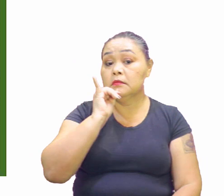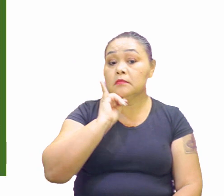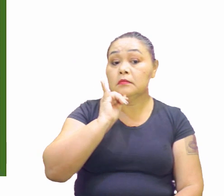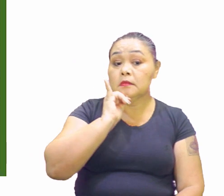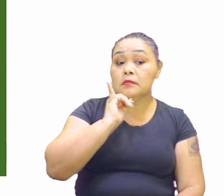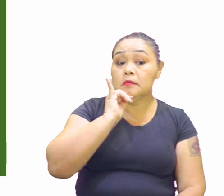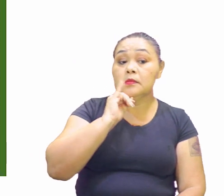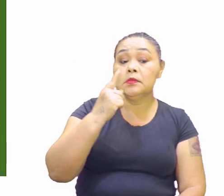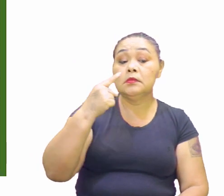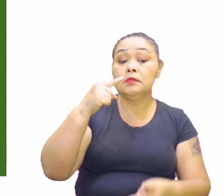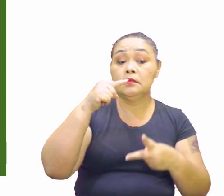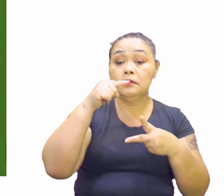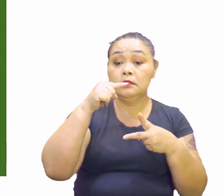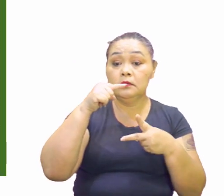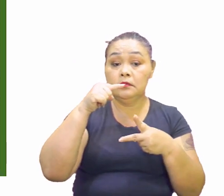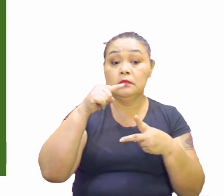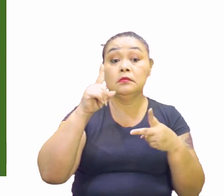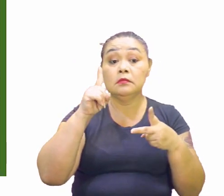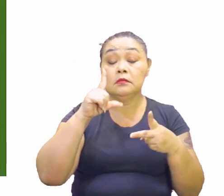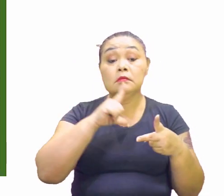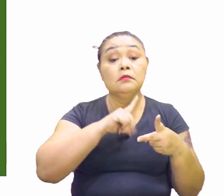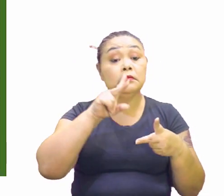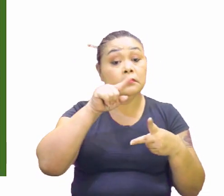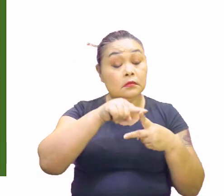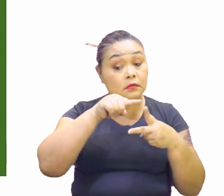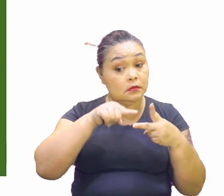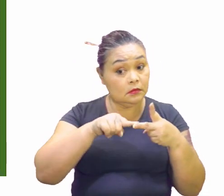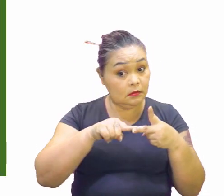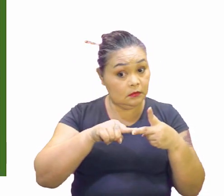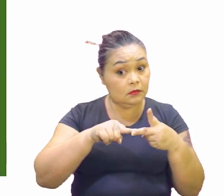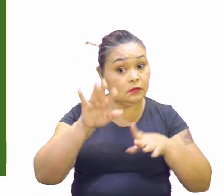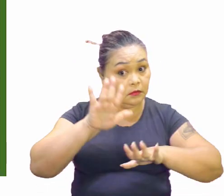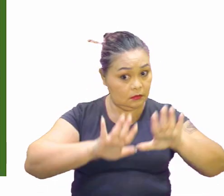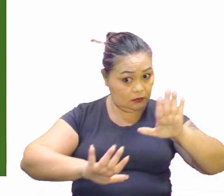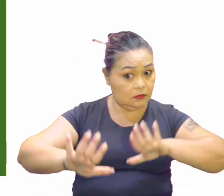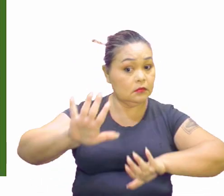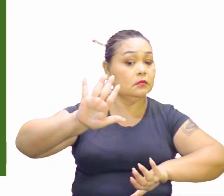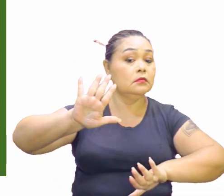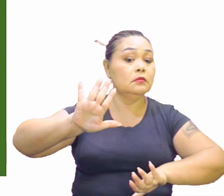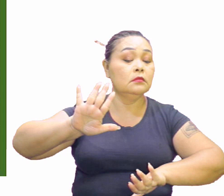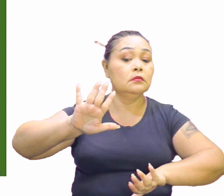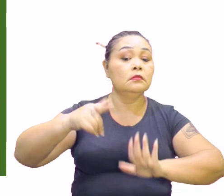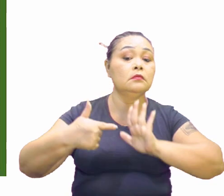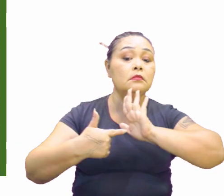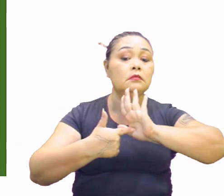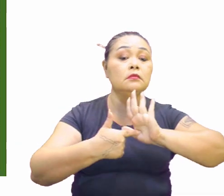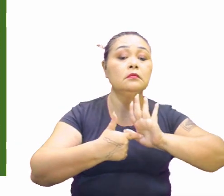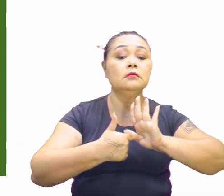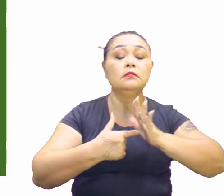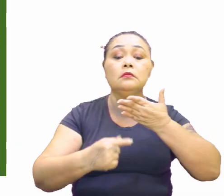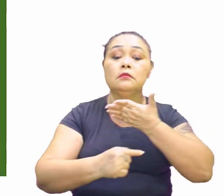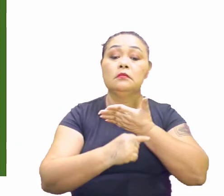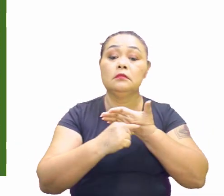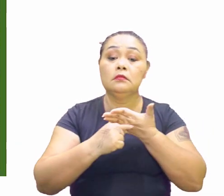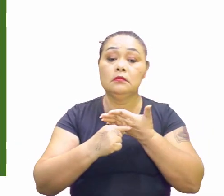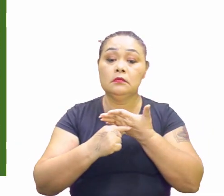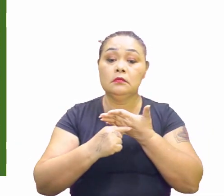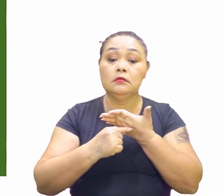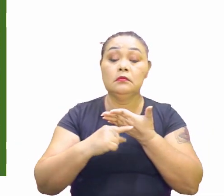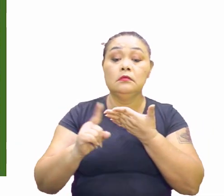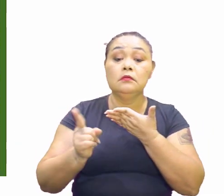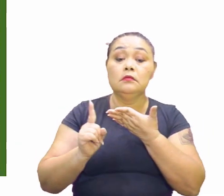a exemplificação, devemos tomar cuidado com dois aspectos. Aqui, apresentar a fonte